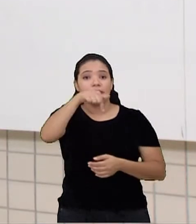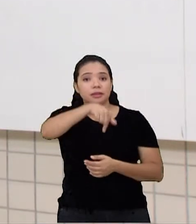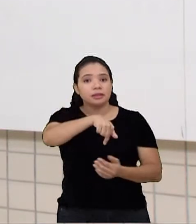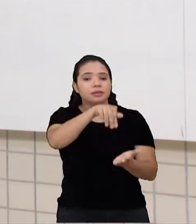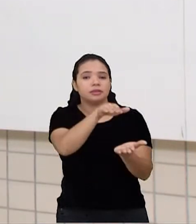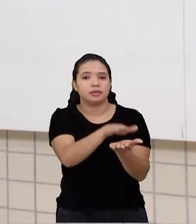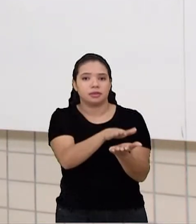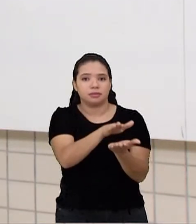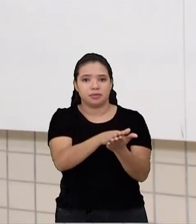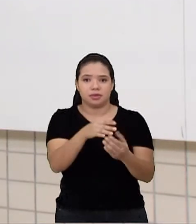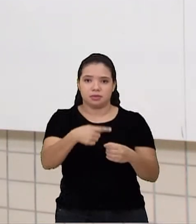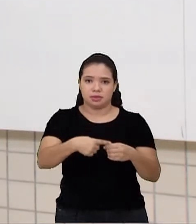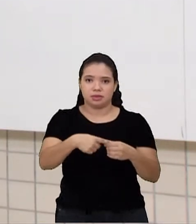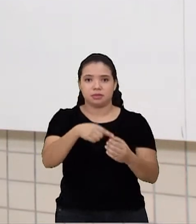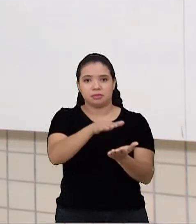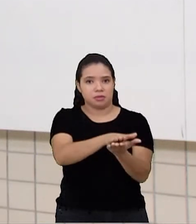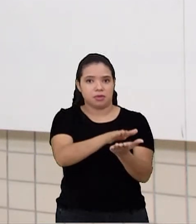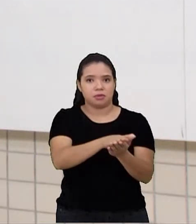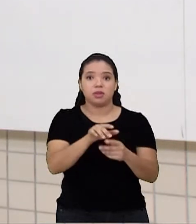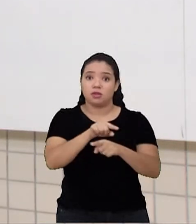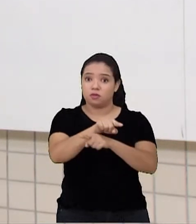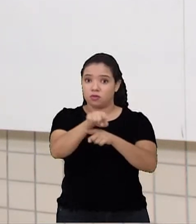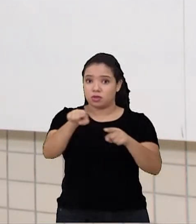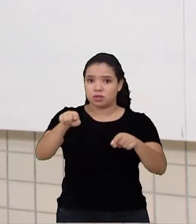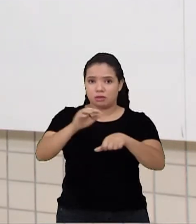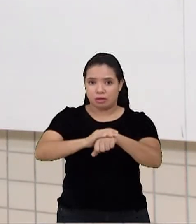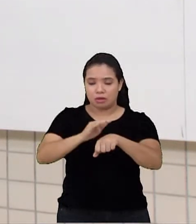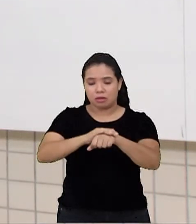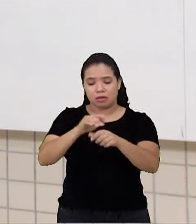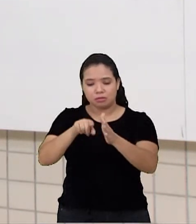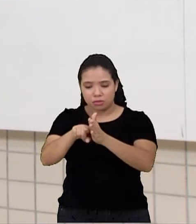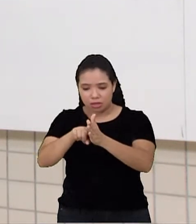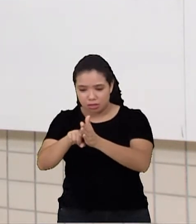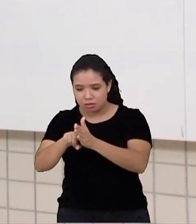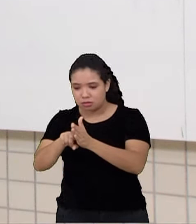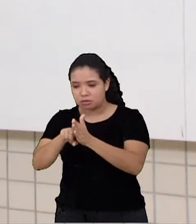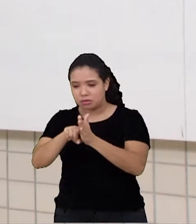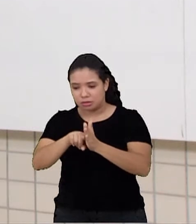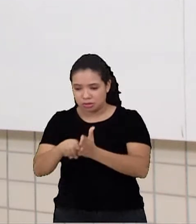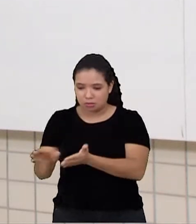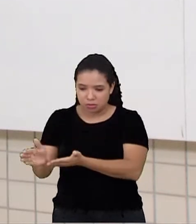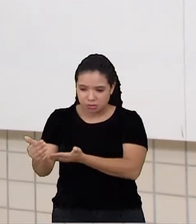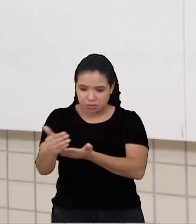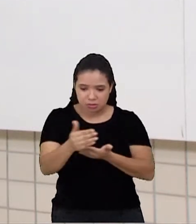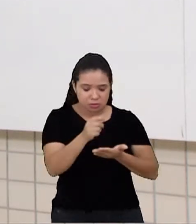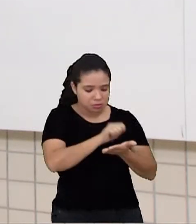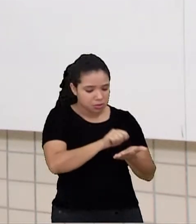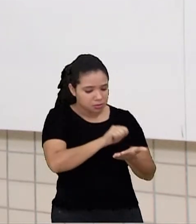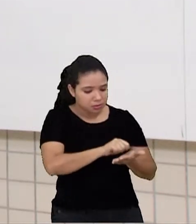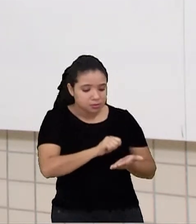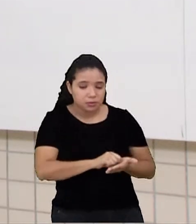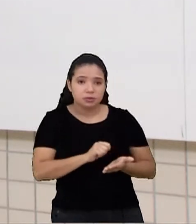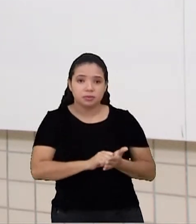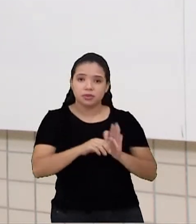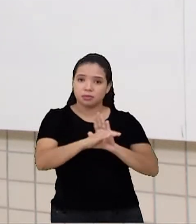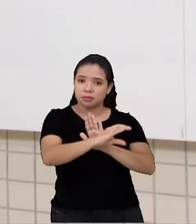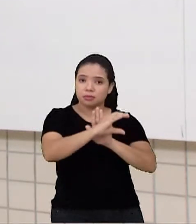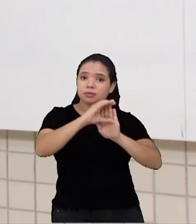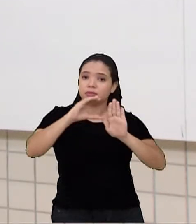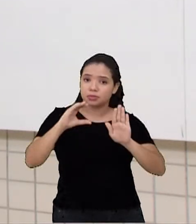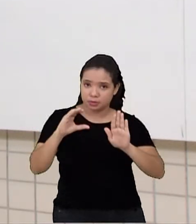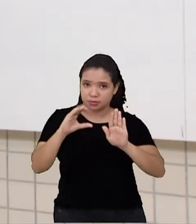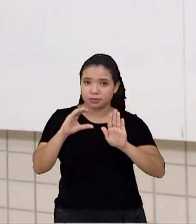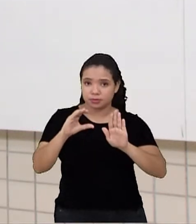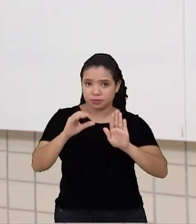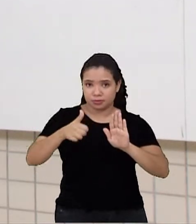Então, pesquisa, anota as informações que você obteve nessa pesquisa para poder desenvolver esse parágrafo.